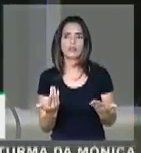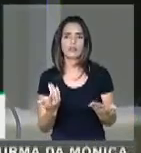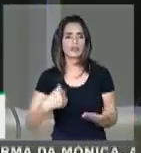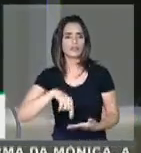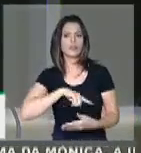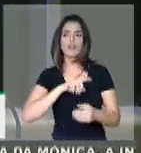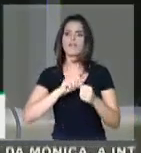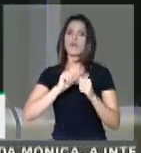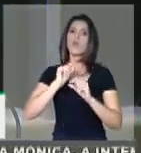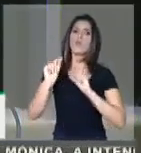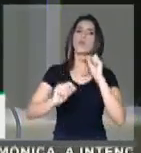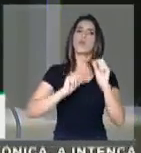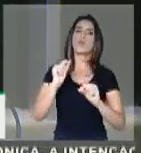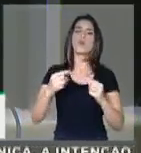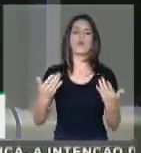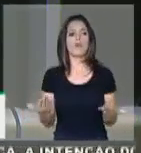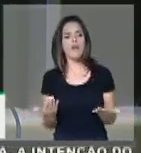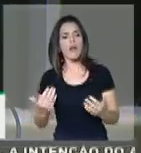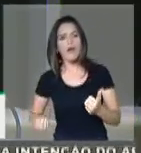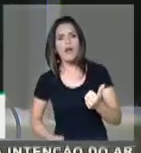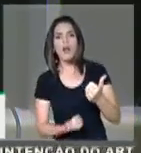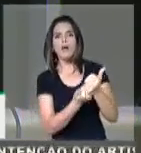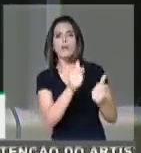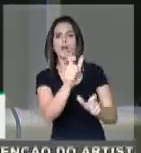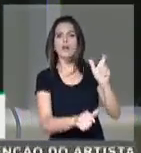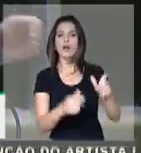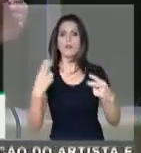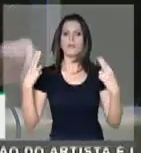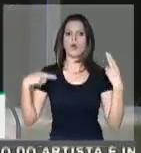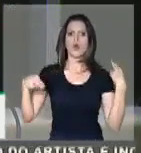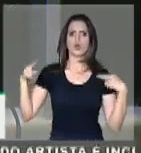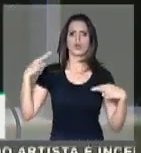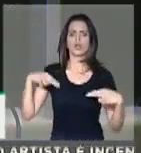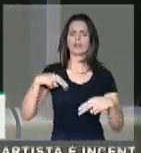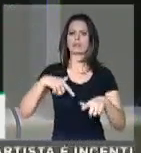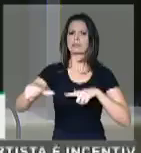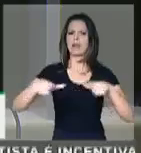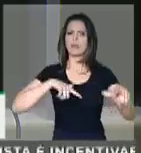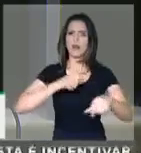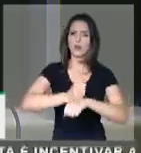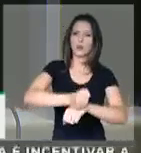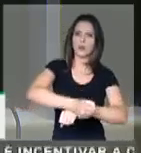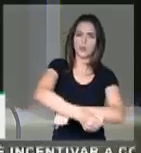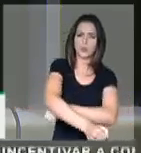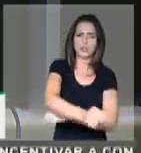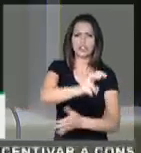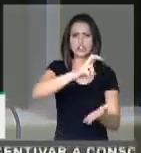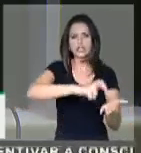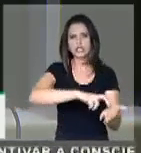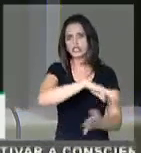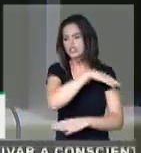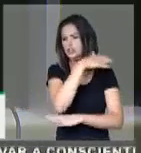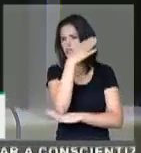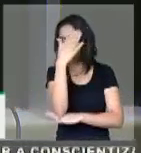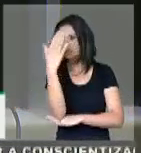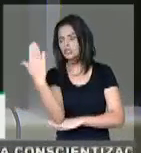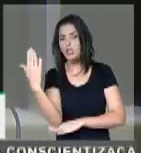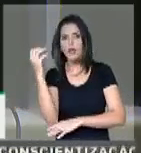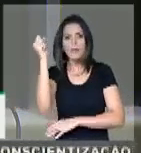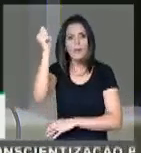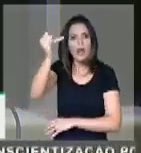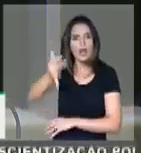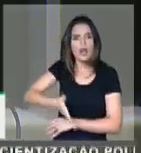o que é que tem feito por essas pessoas que estão trabalhando dia e noite? Homens e mulheres,